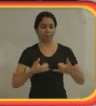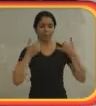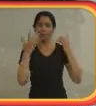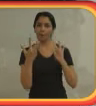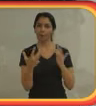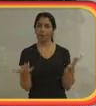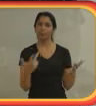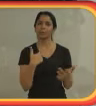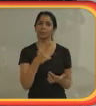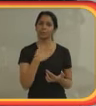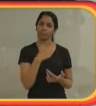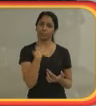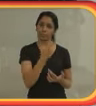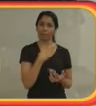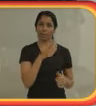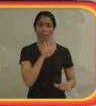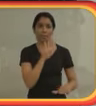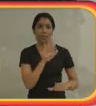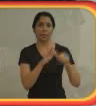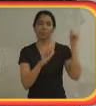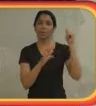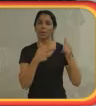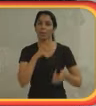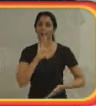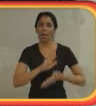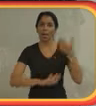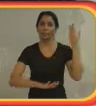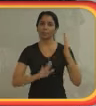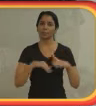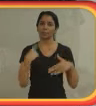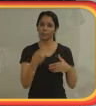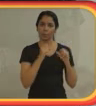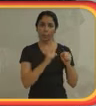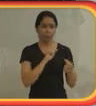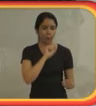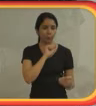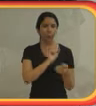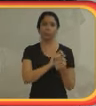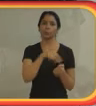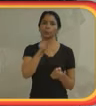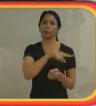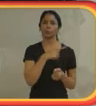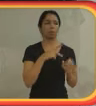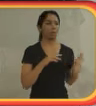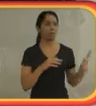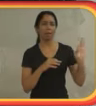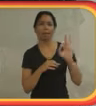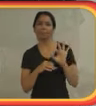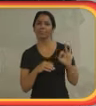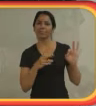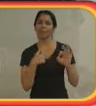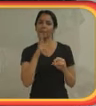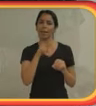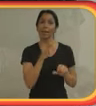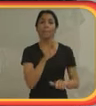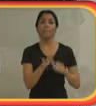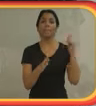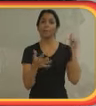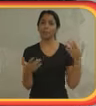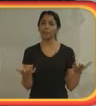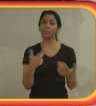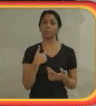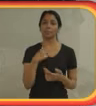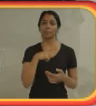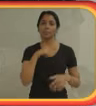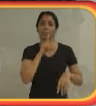de namoro e a gente foi nossa primeira viagem, então a gente pôde ficar junto sem ter ninguém, assim, acho que pela primeira